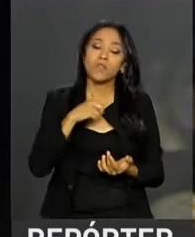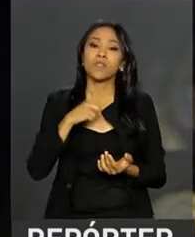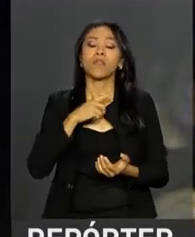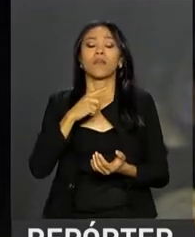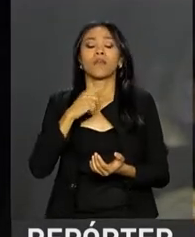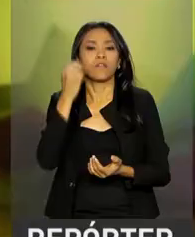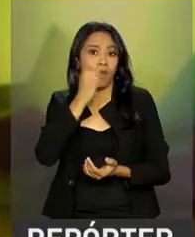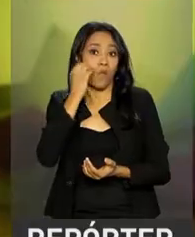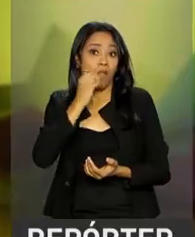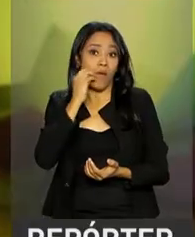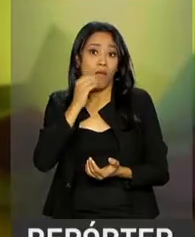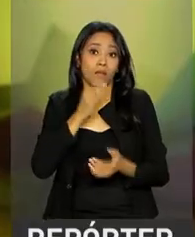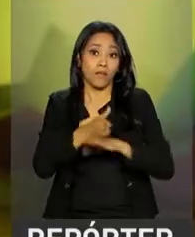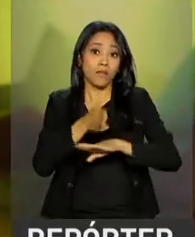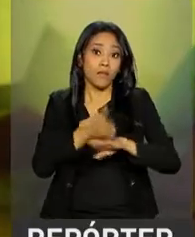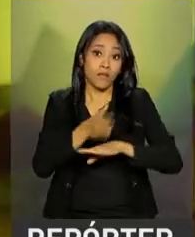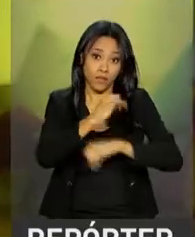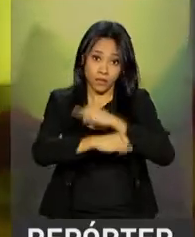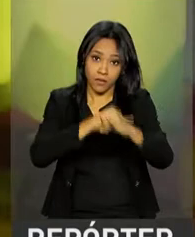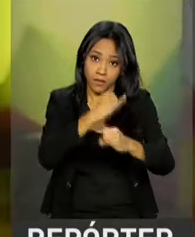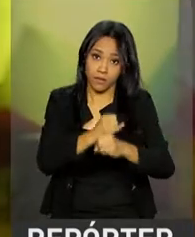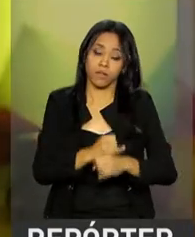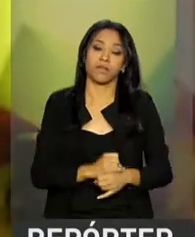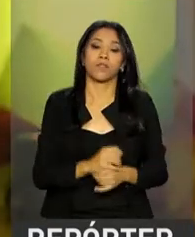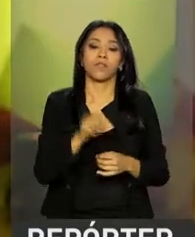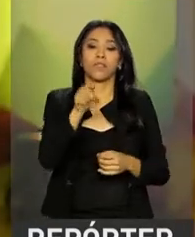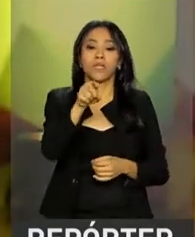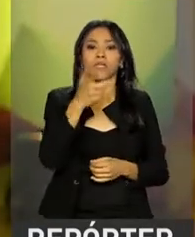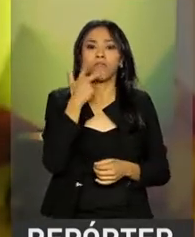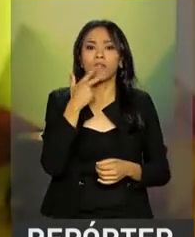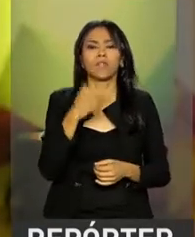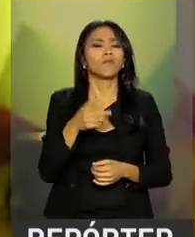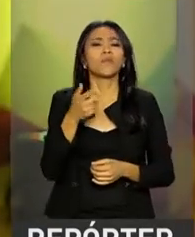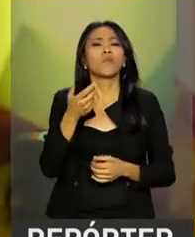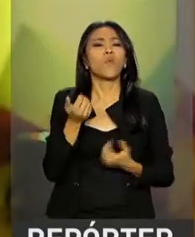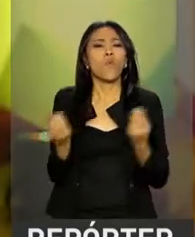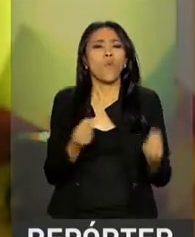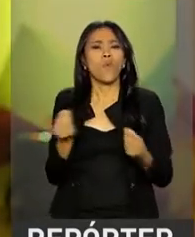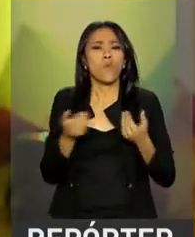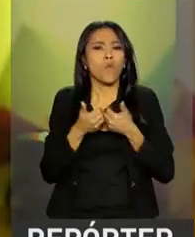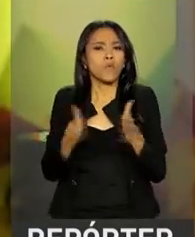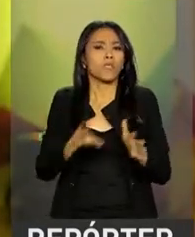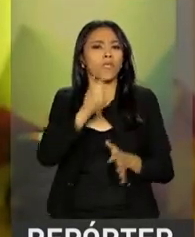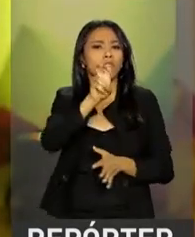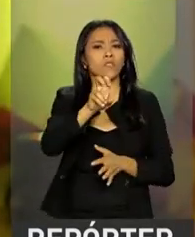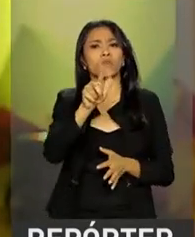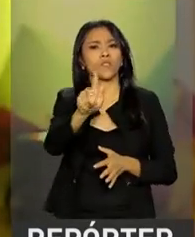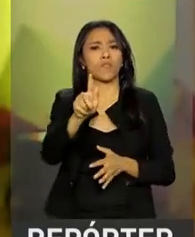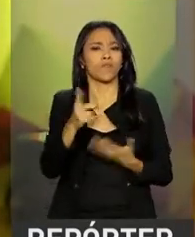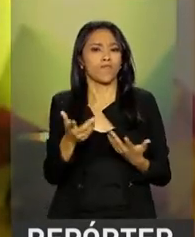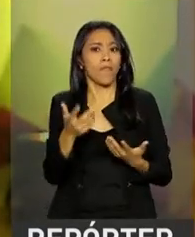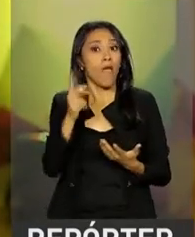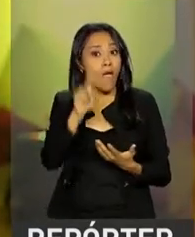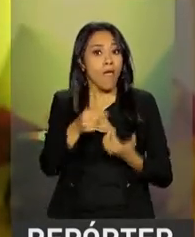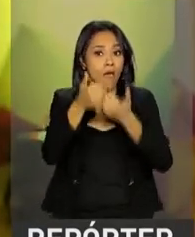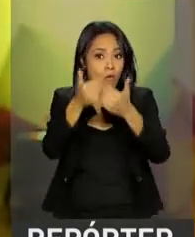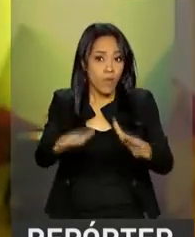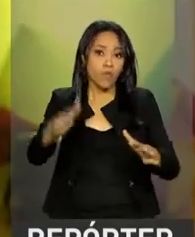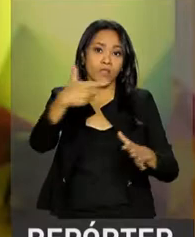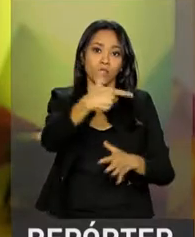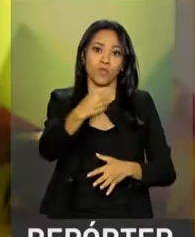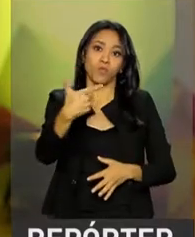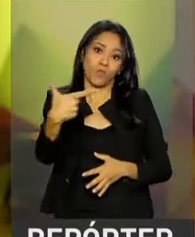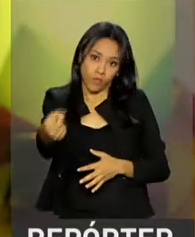demanda crescente. A previsão de entrada do 5G em operação no Brasil e no mundo é a partir de 2020. Mas